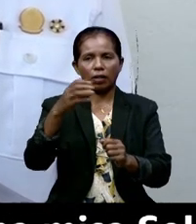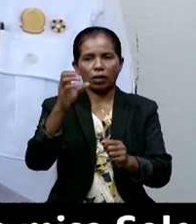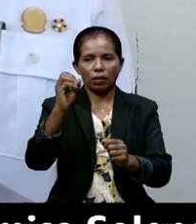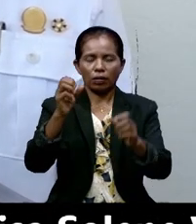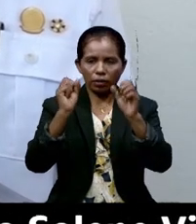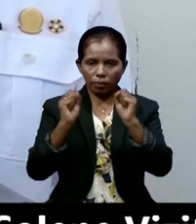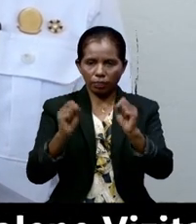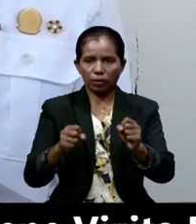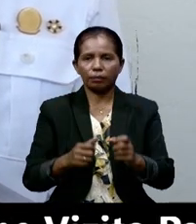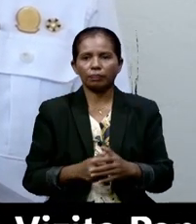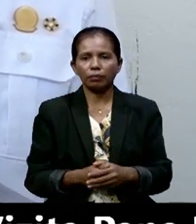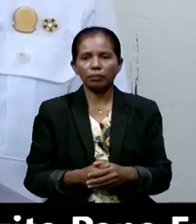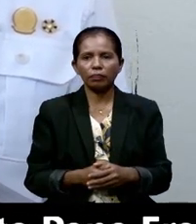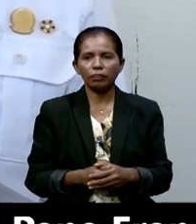bele